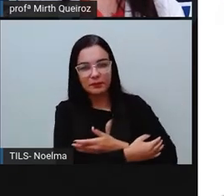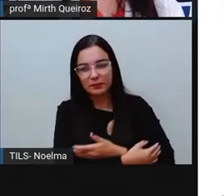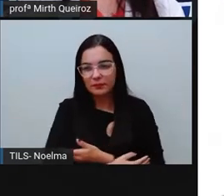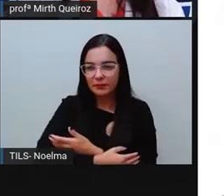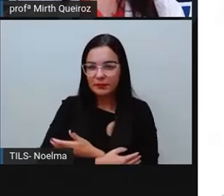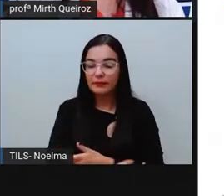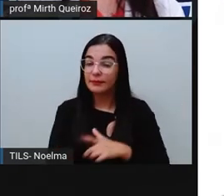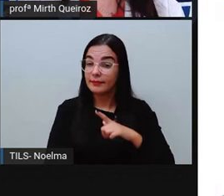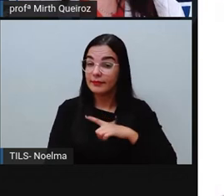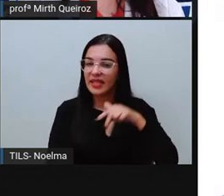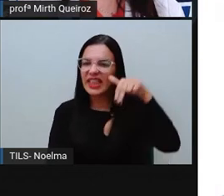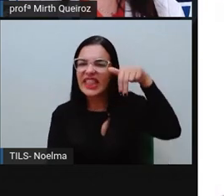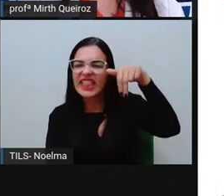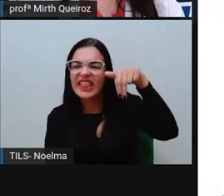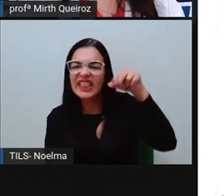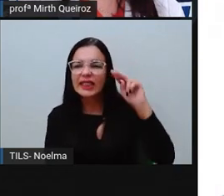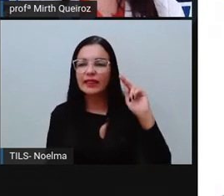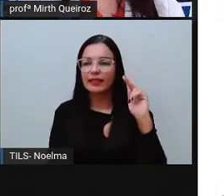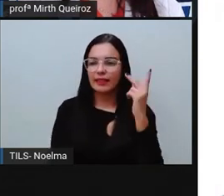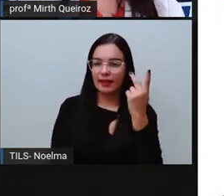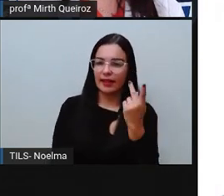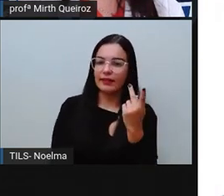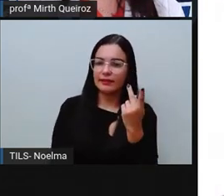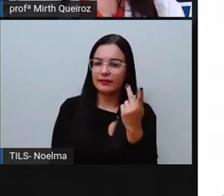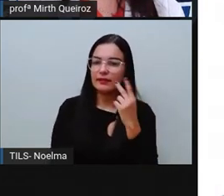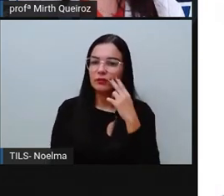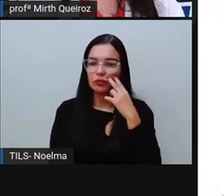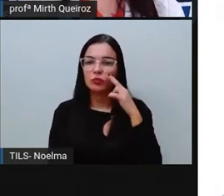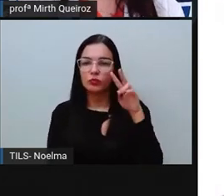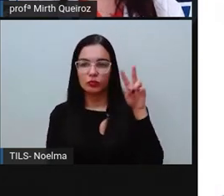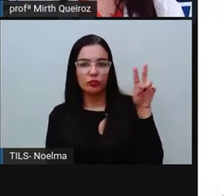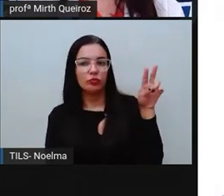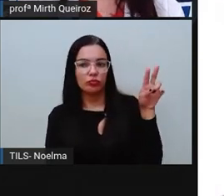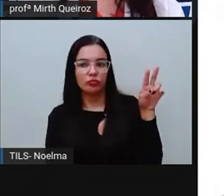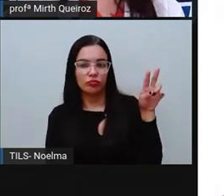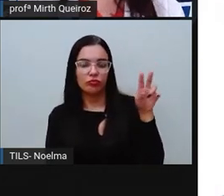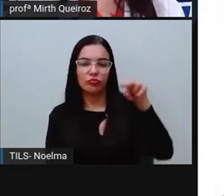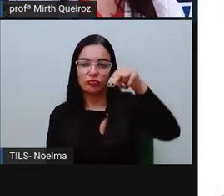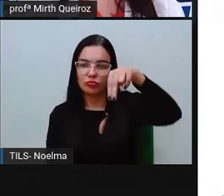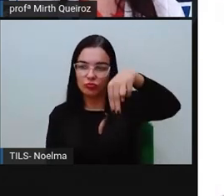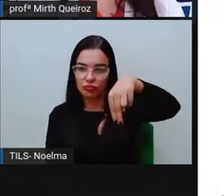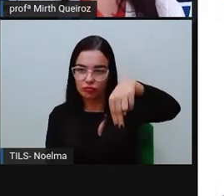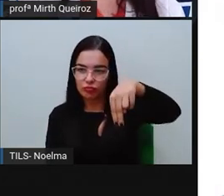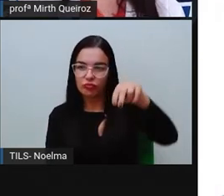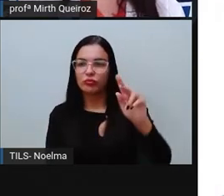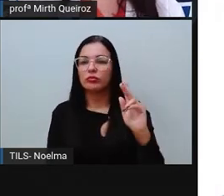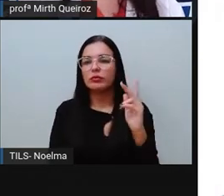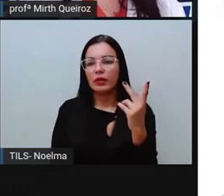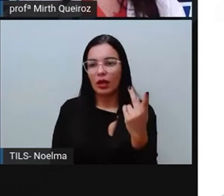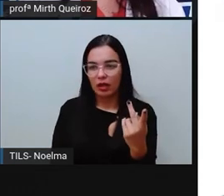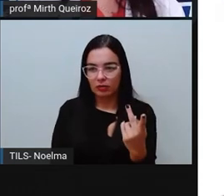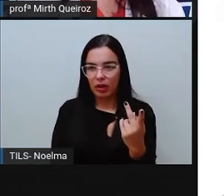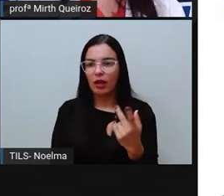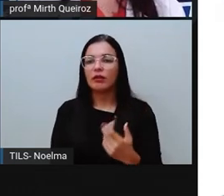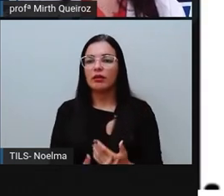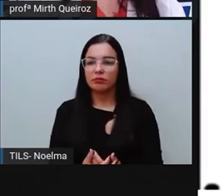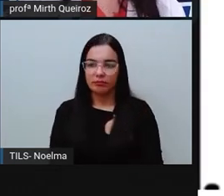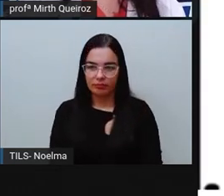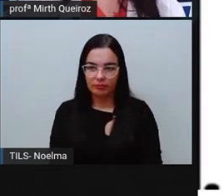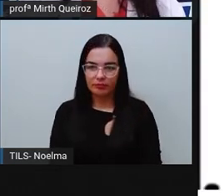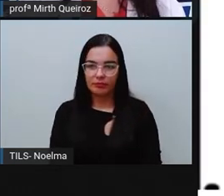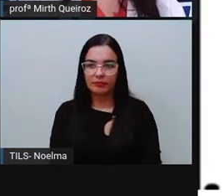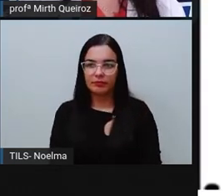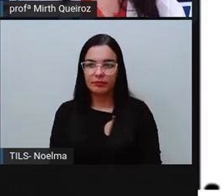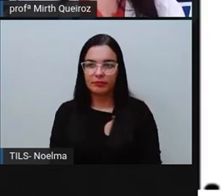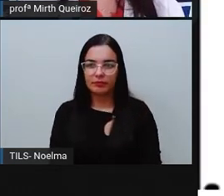sombrinha, marinheiro, patinho, tem o som de nhe, quando nós temos aí o N e o